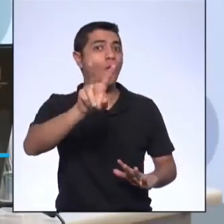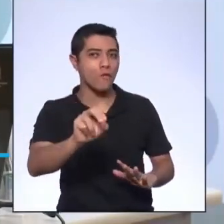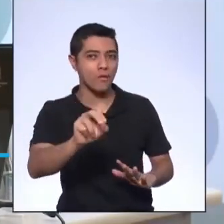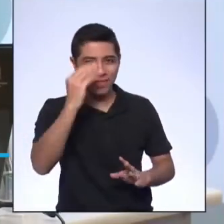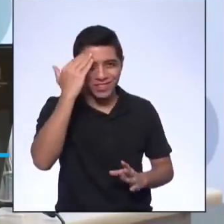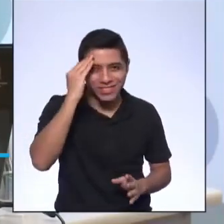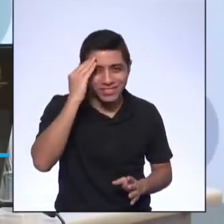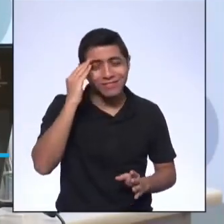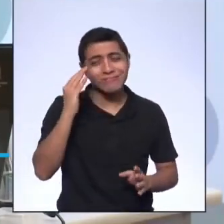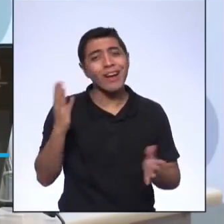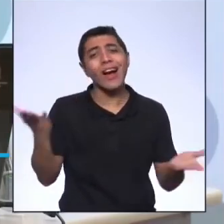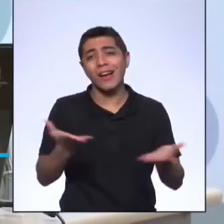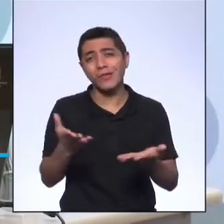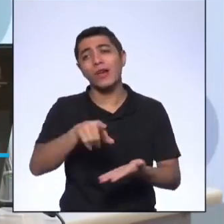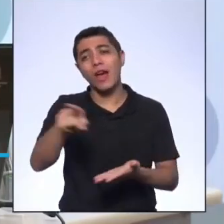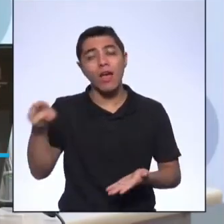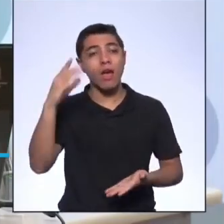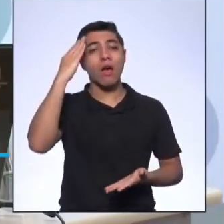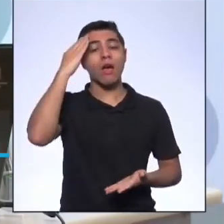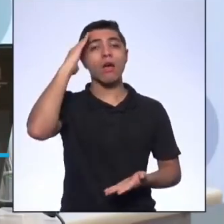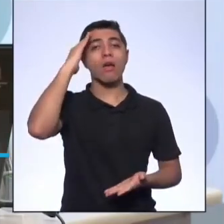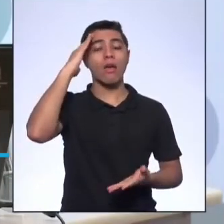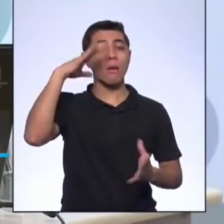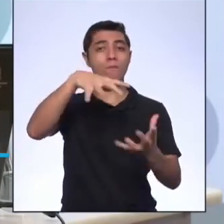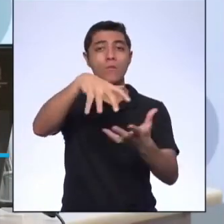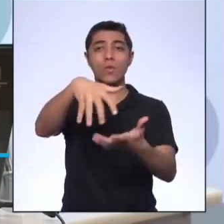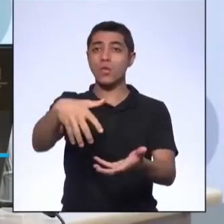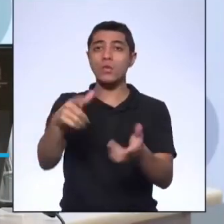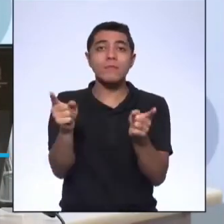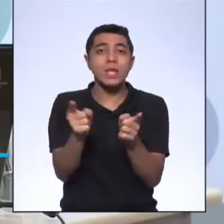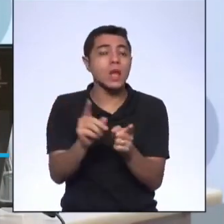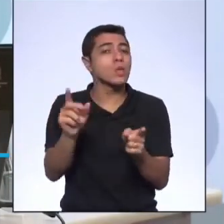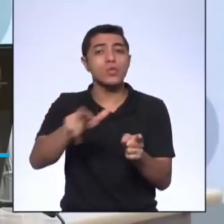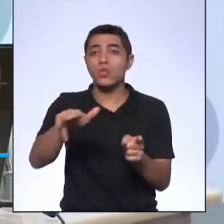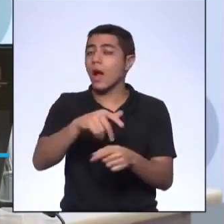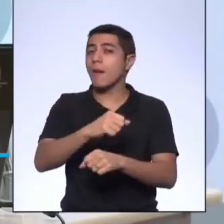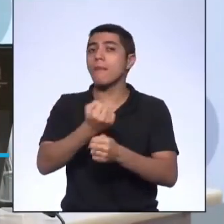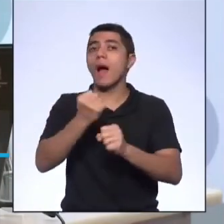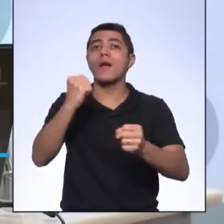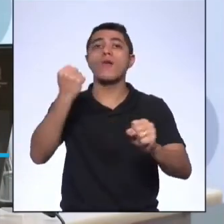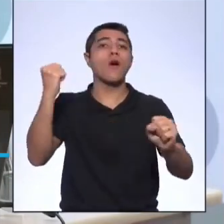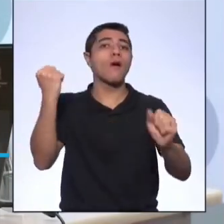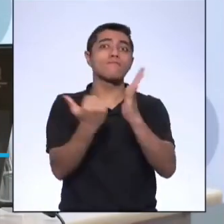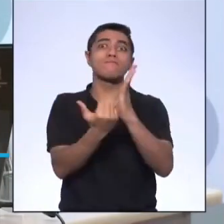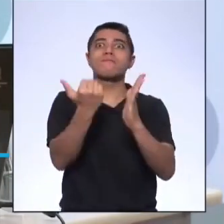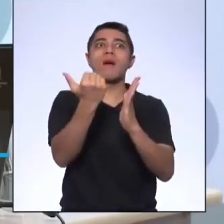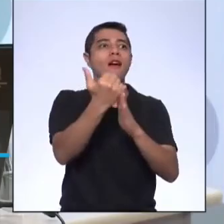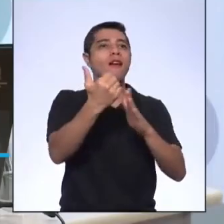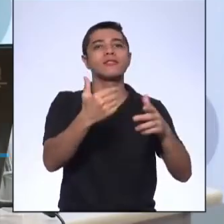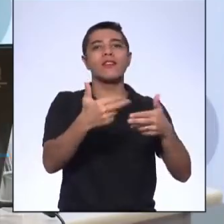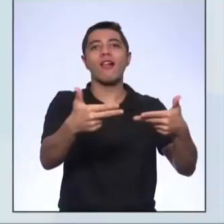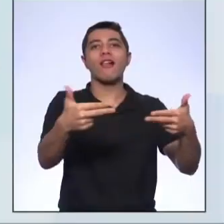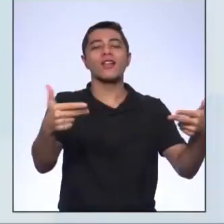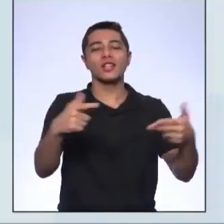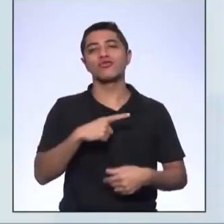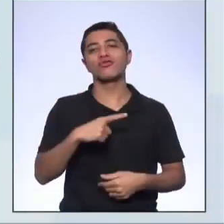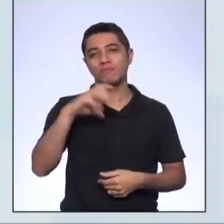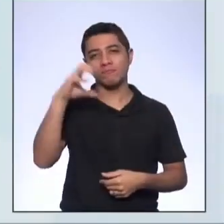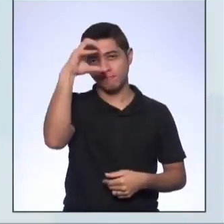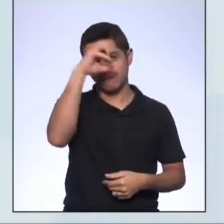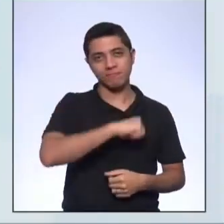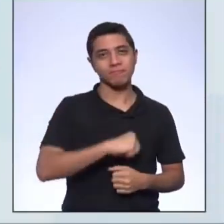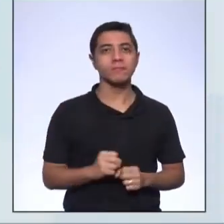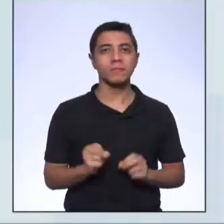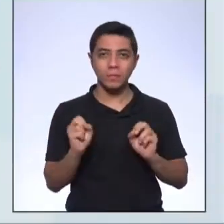o mundo é muito maior do que se supunha, né? Então, continuando lá com as consequências na tela, por favor,